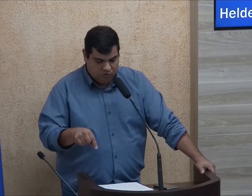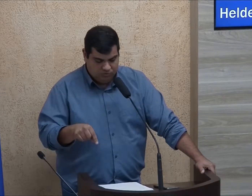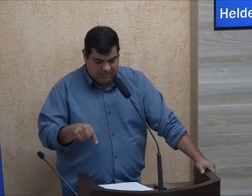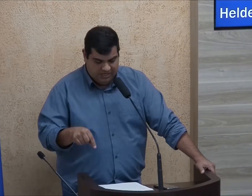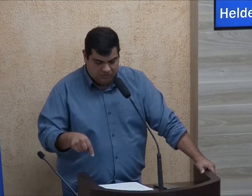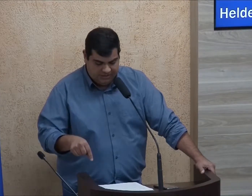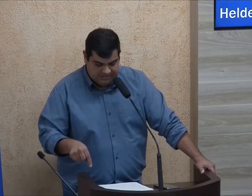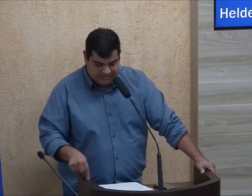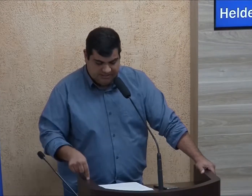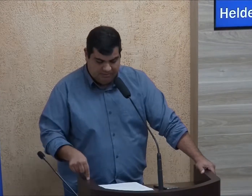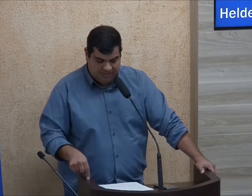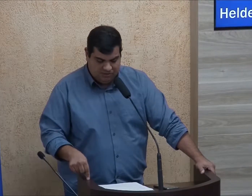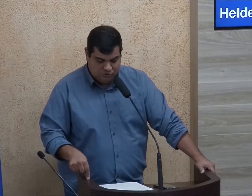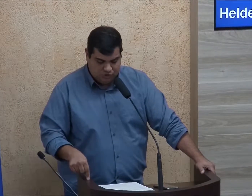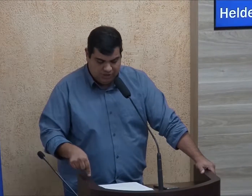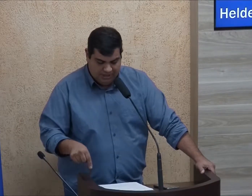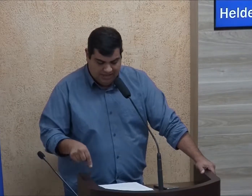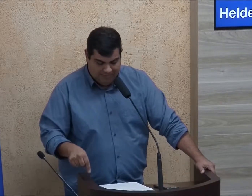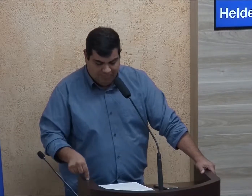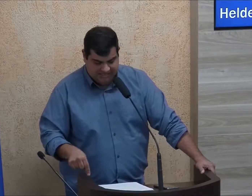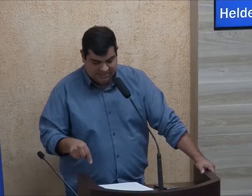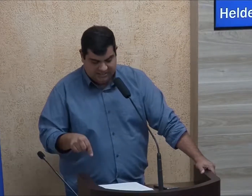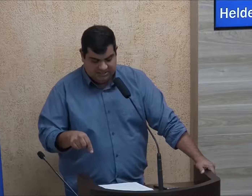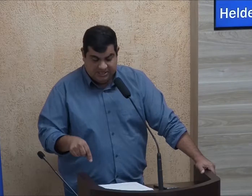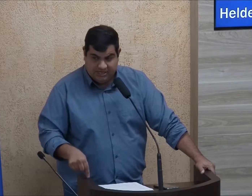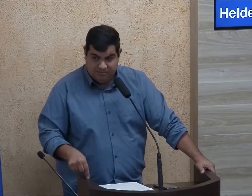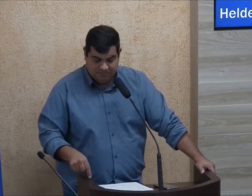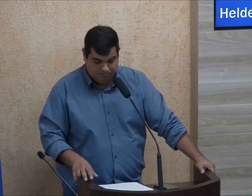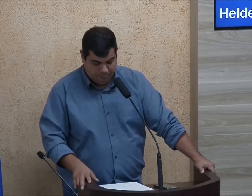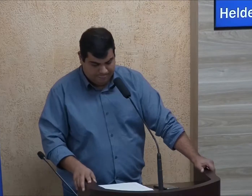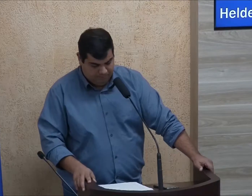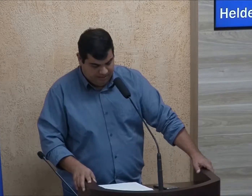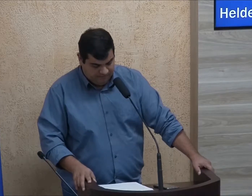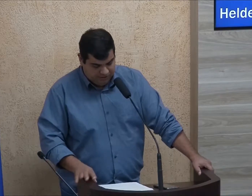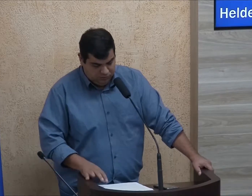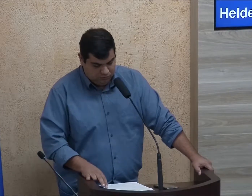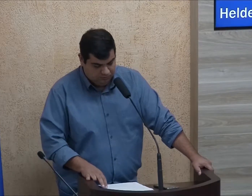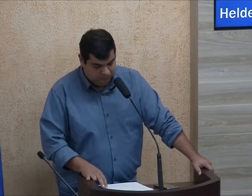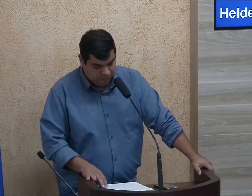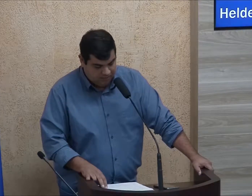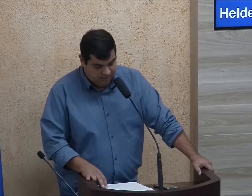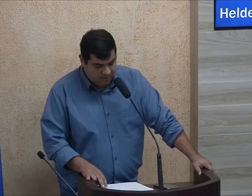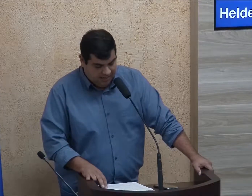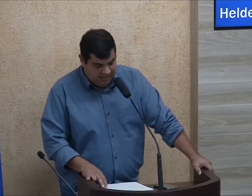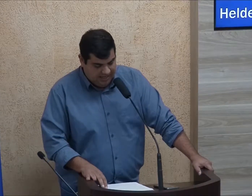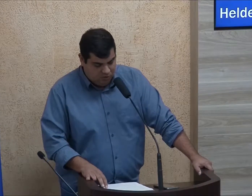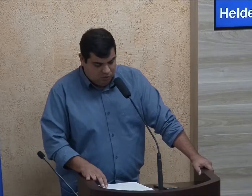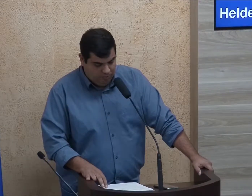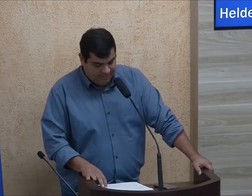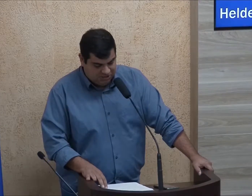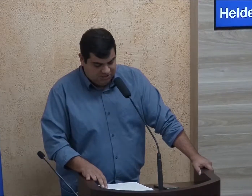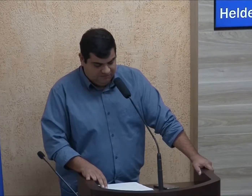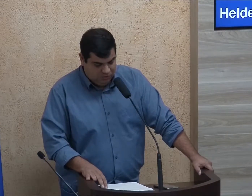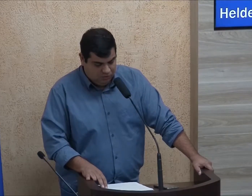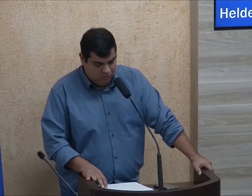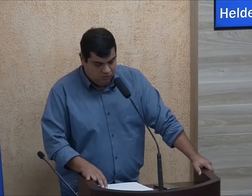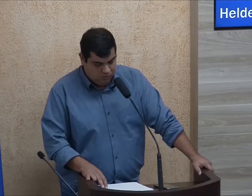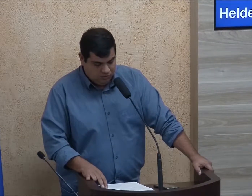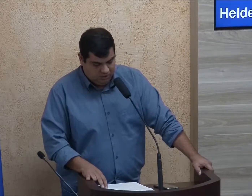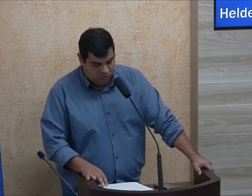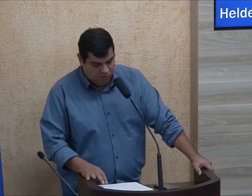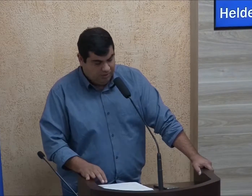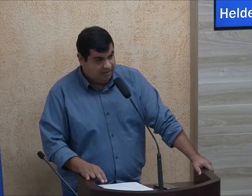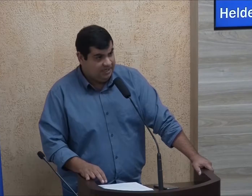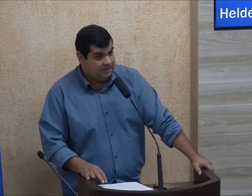que contenham incitamentos a práticas de crime. Parágrafo 2º. É incompatível